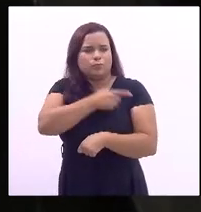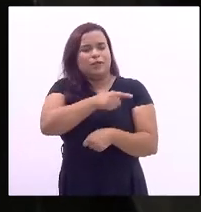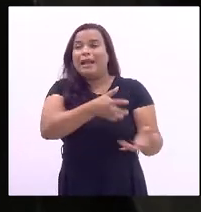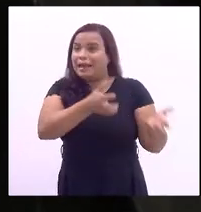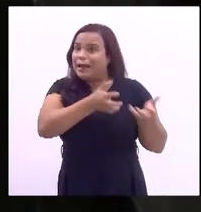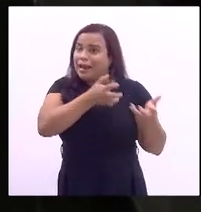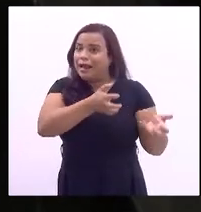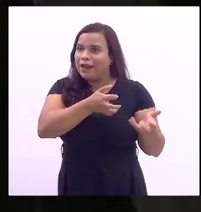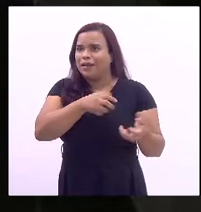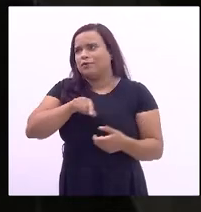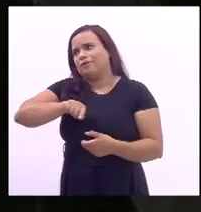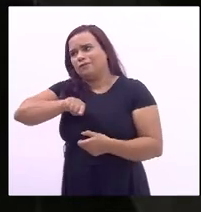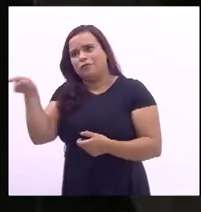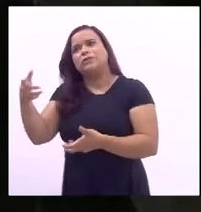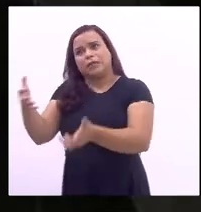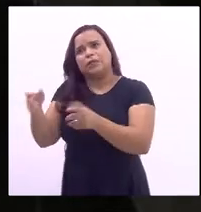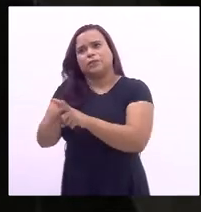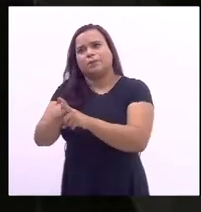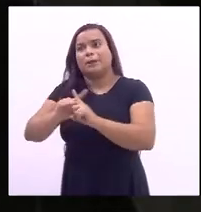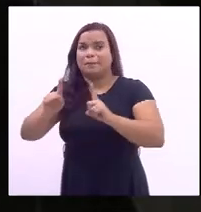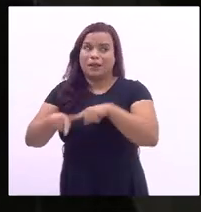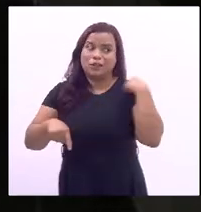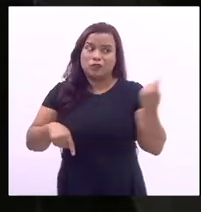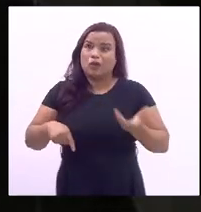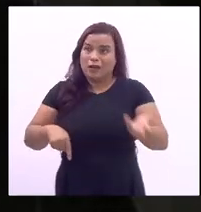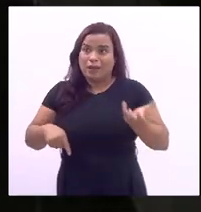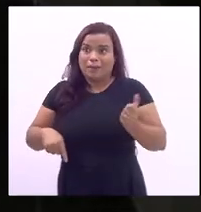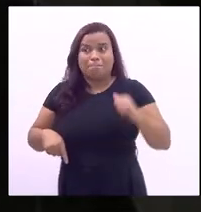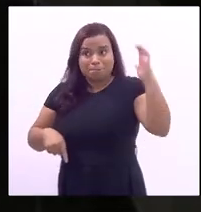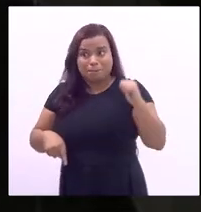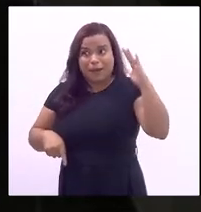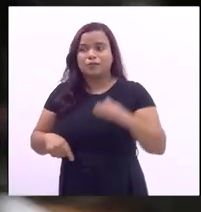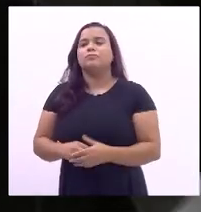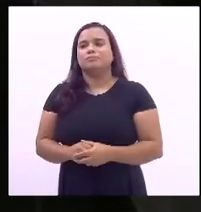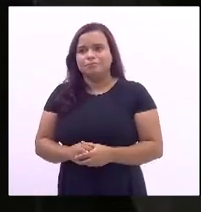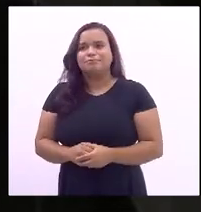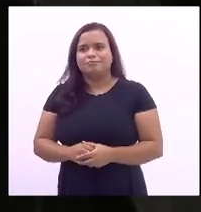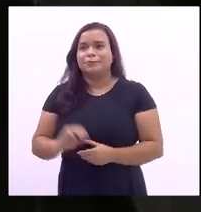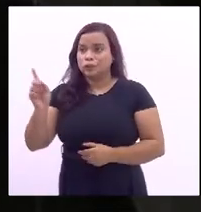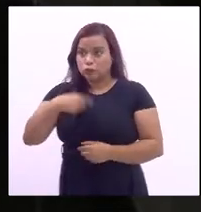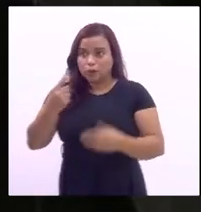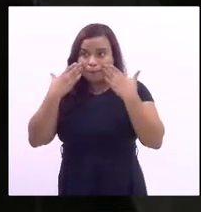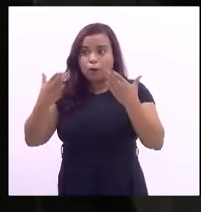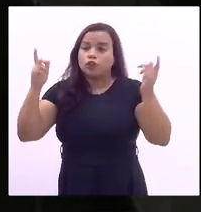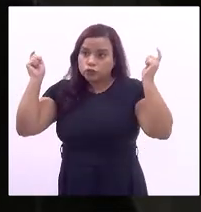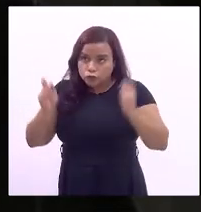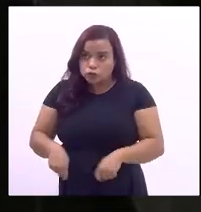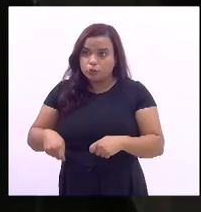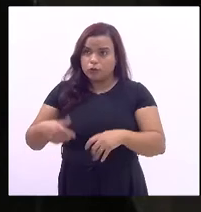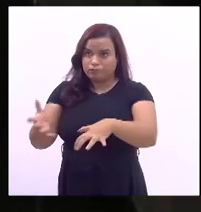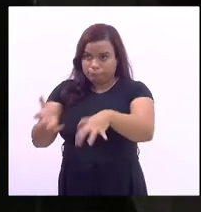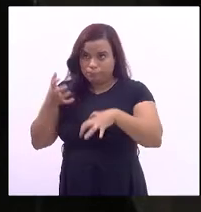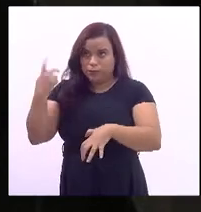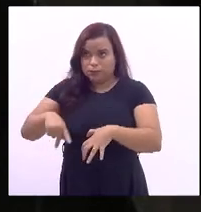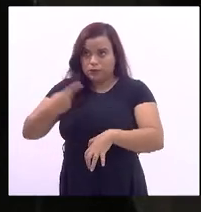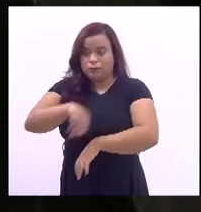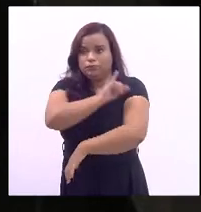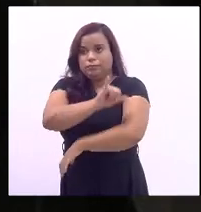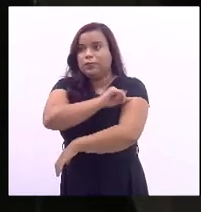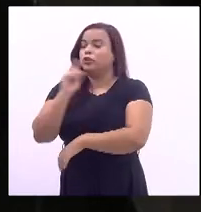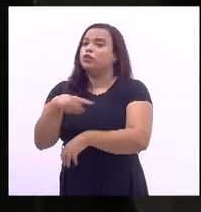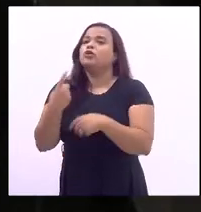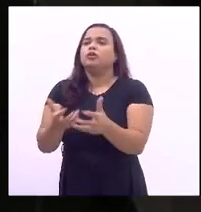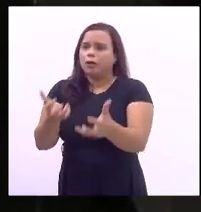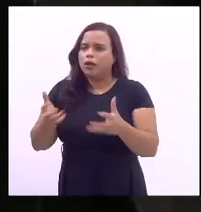alerj aqui no centro da Cidade mostra a disposição do Parlamento Fluminense e a cresceu o comércio